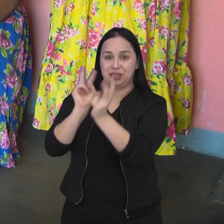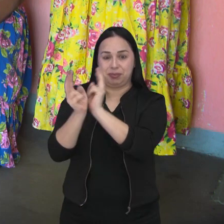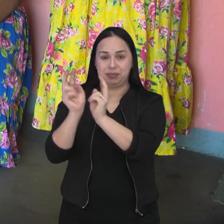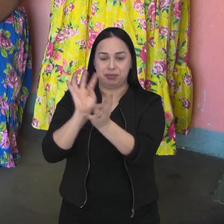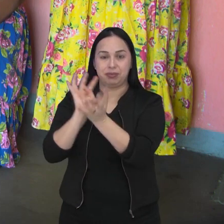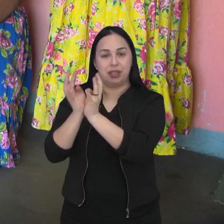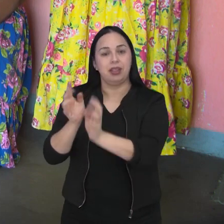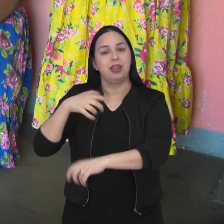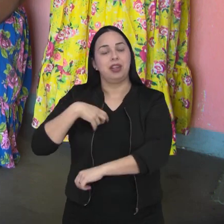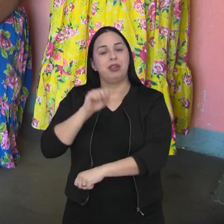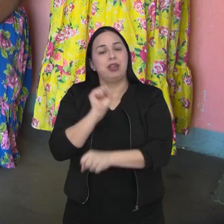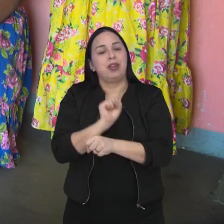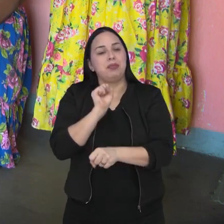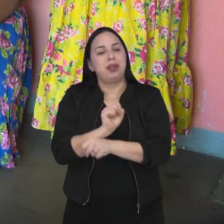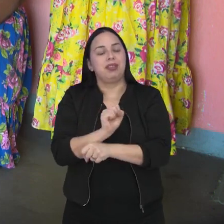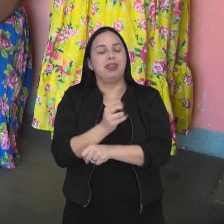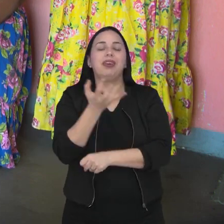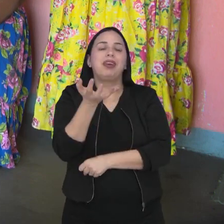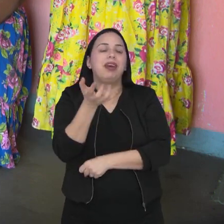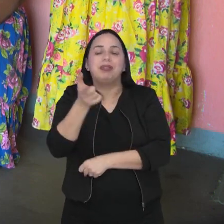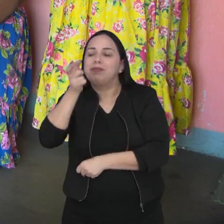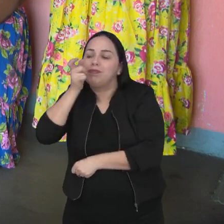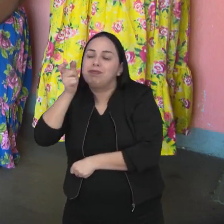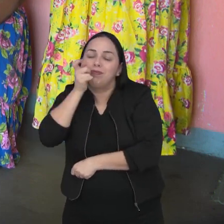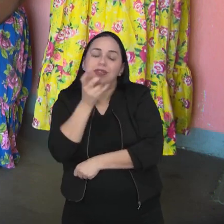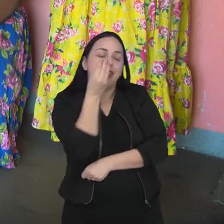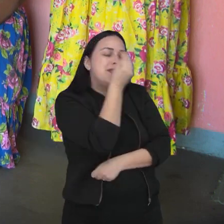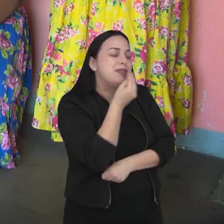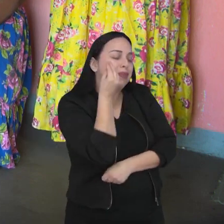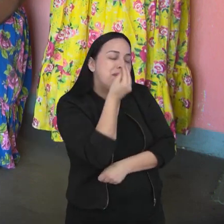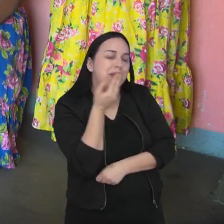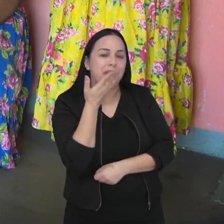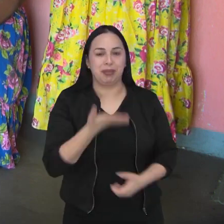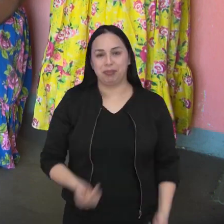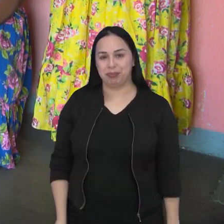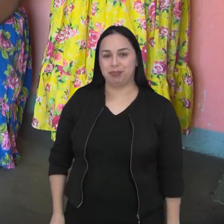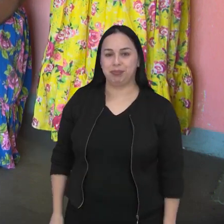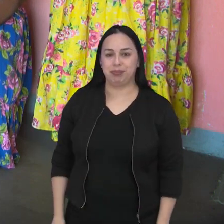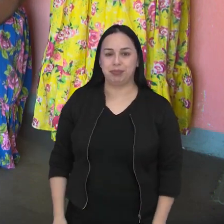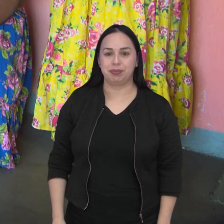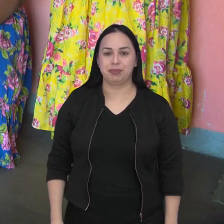jongo, e eu só vou esperar porque eu quero experimentar tudo, hein? Tá vamos certo. Lá?